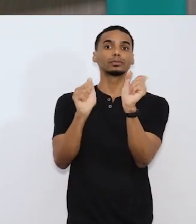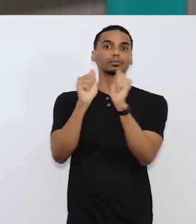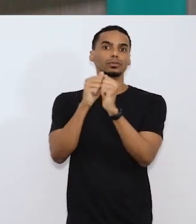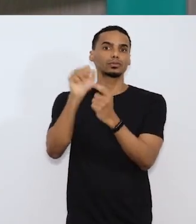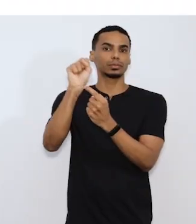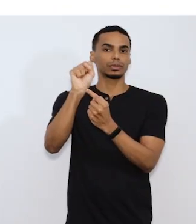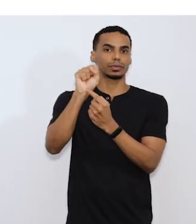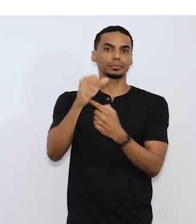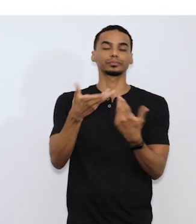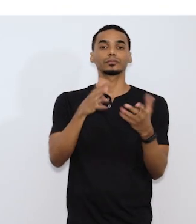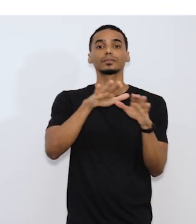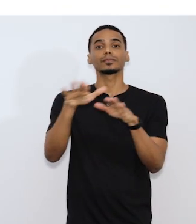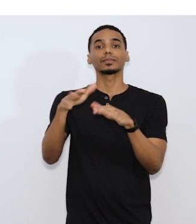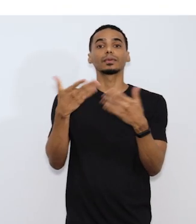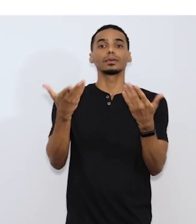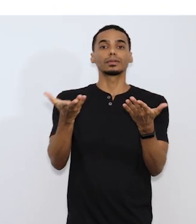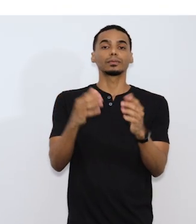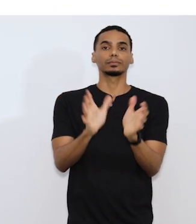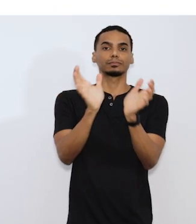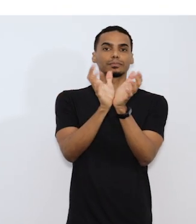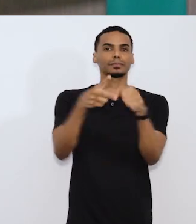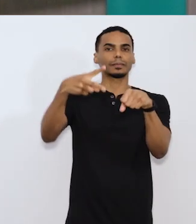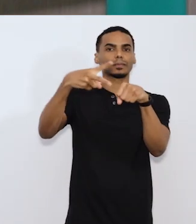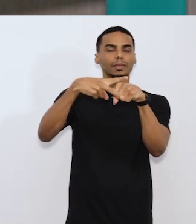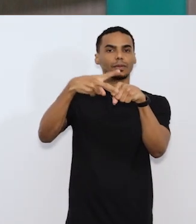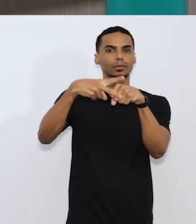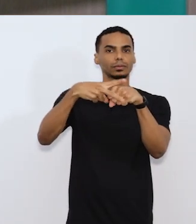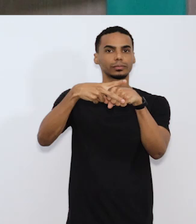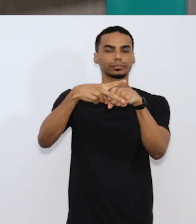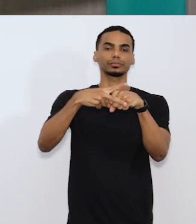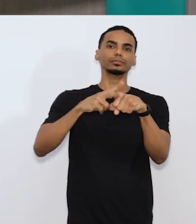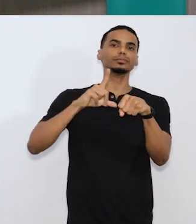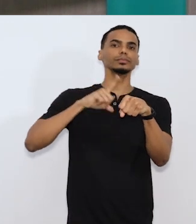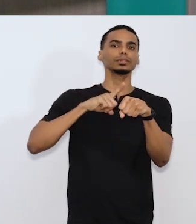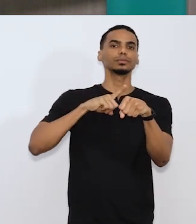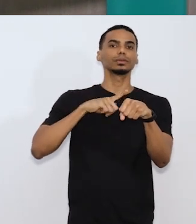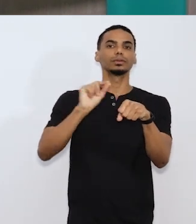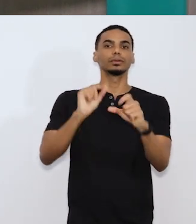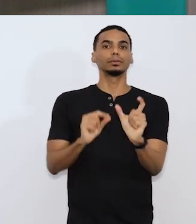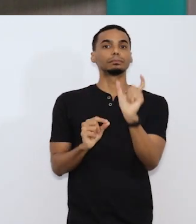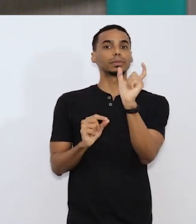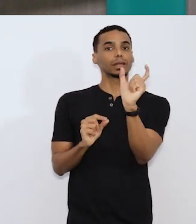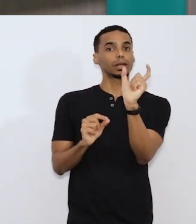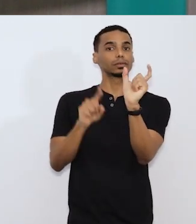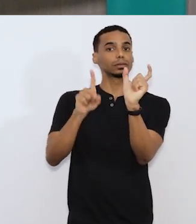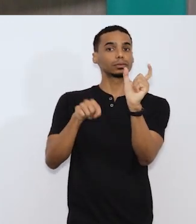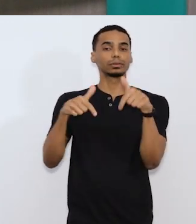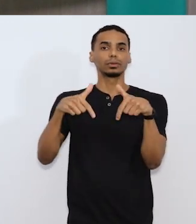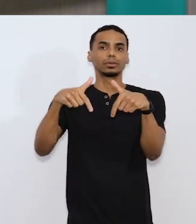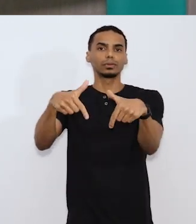substantivo. A classe dos verbos, que é aquela classe onde nós encontraremos palavras que indicam